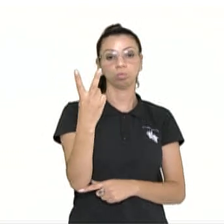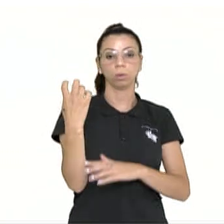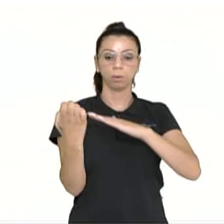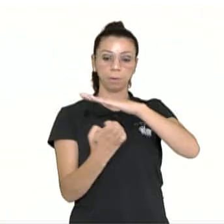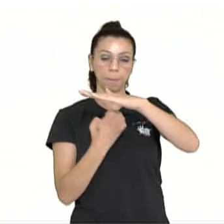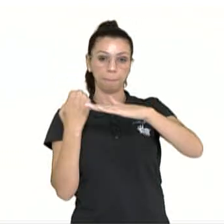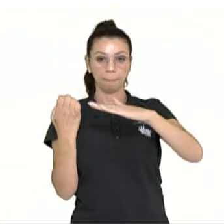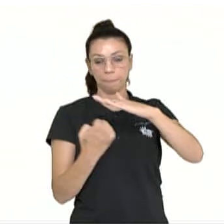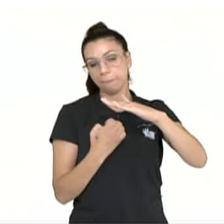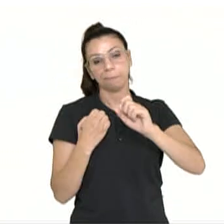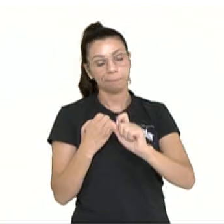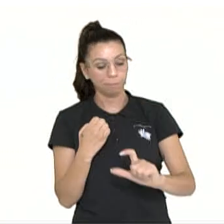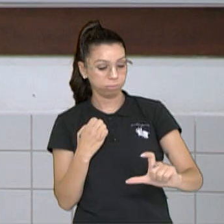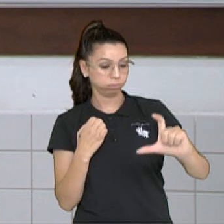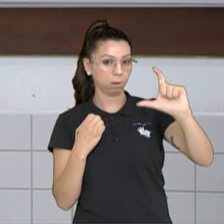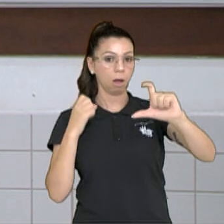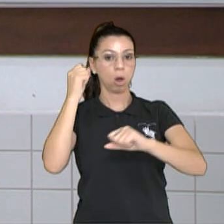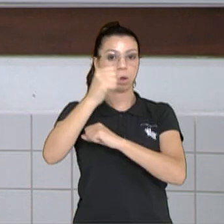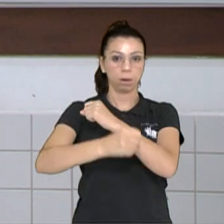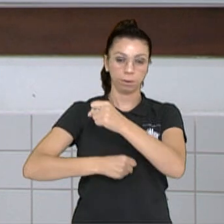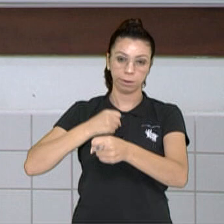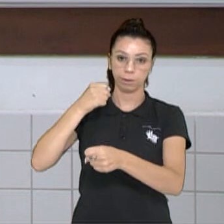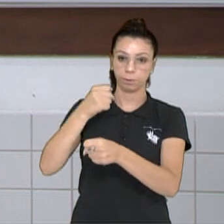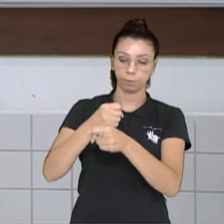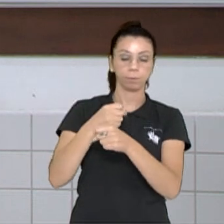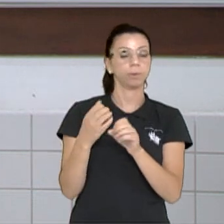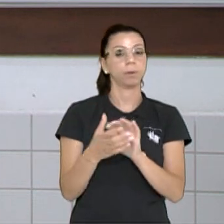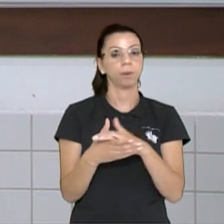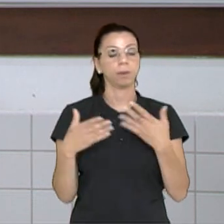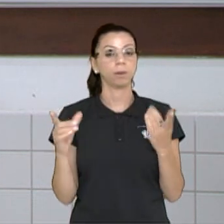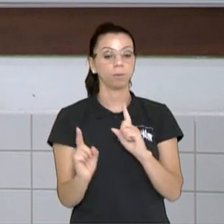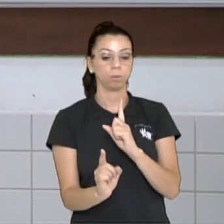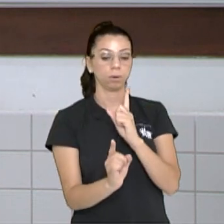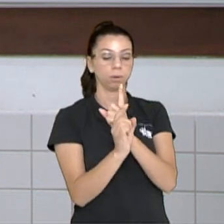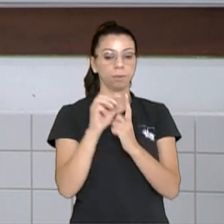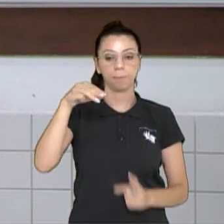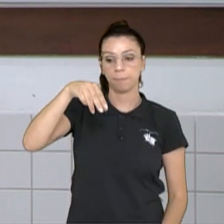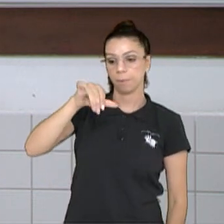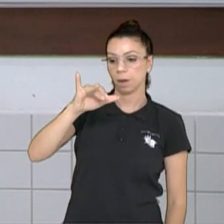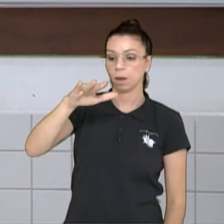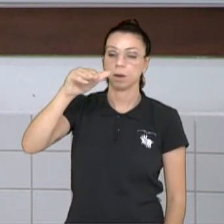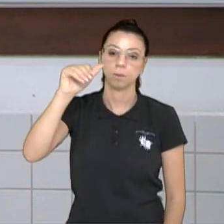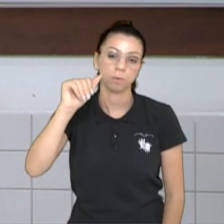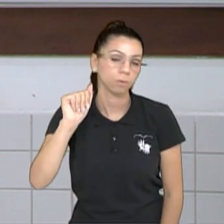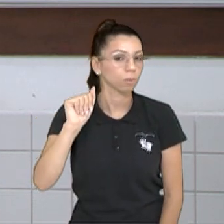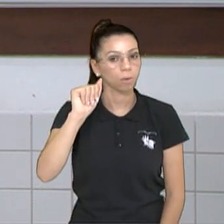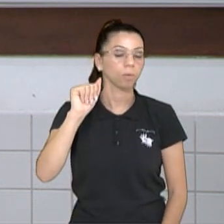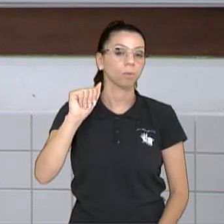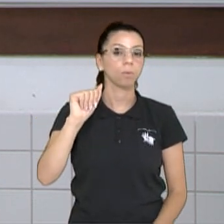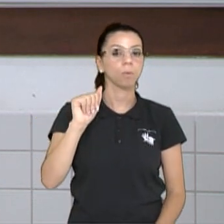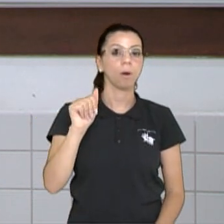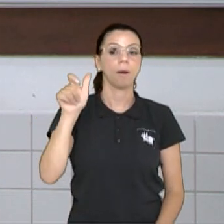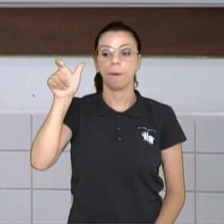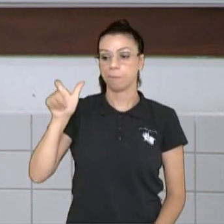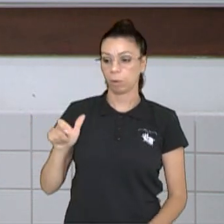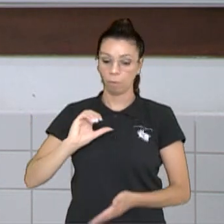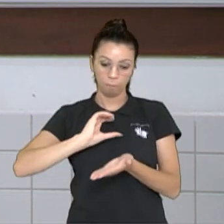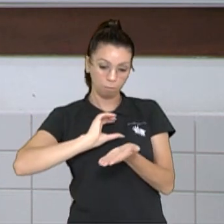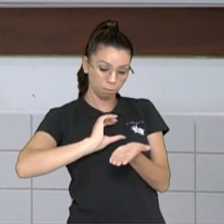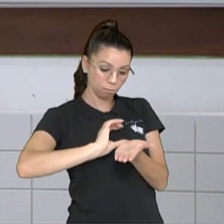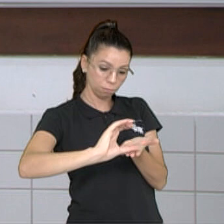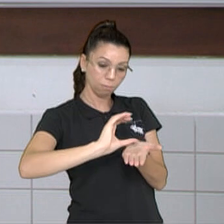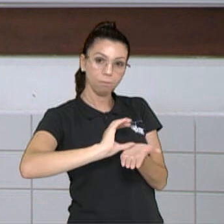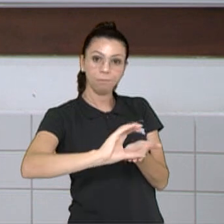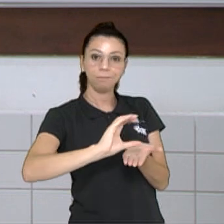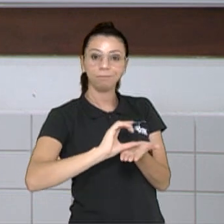maior média anual. Então, calculando a média para saber em qual delas que esse investidor vai colocar o